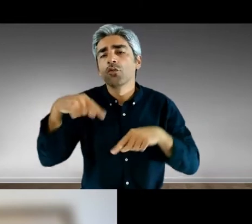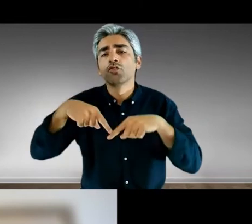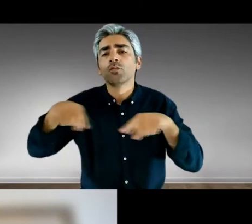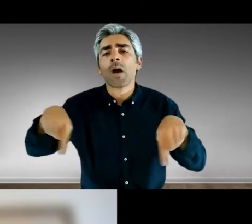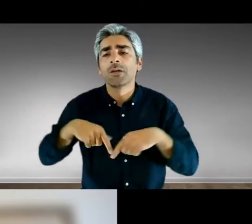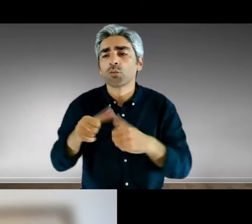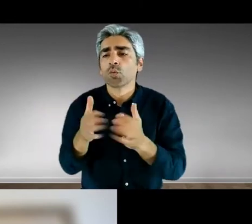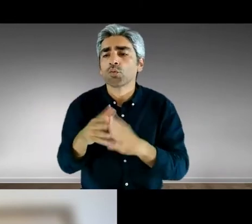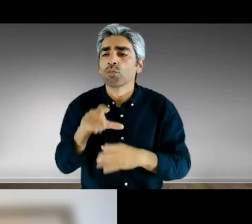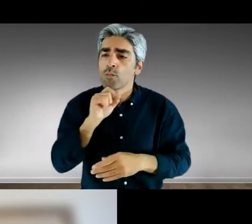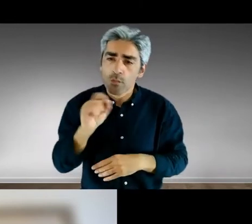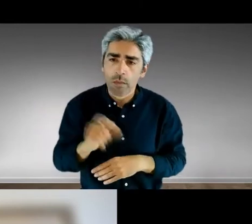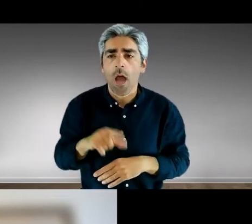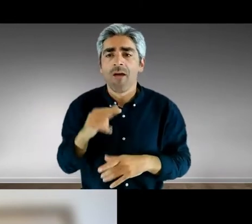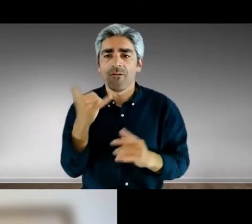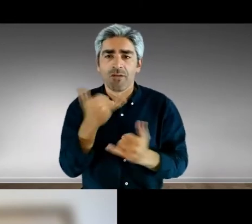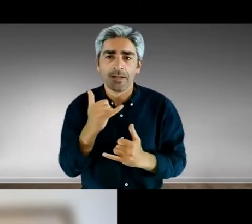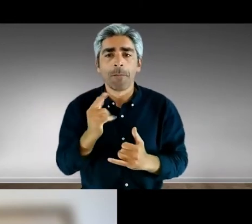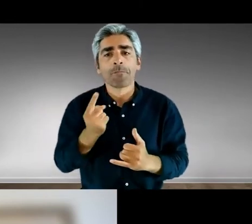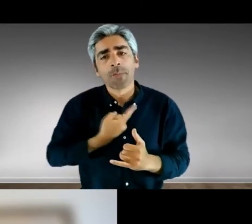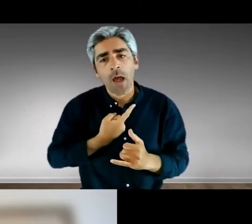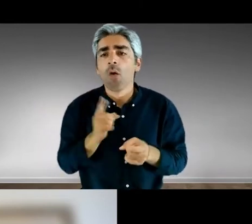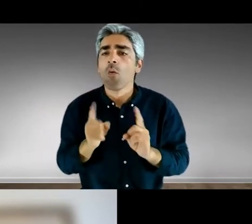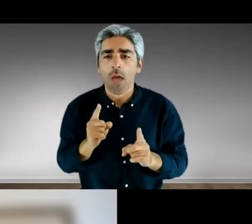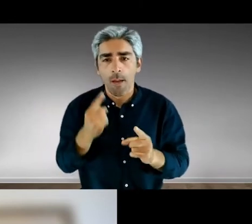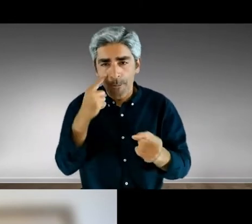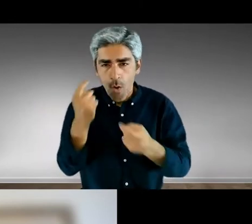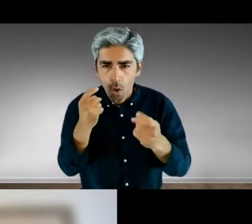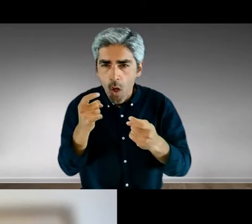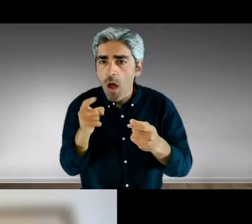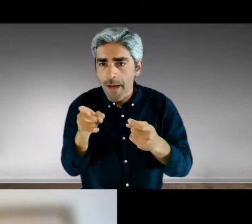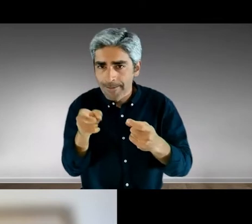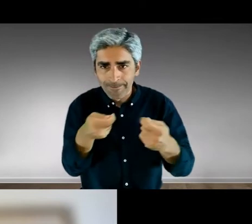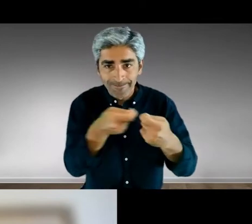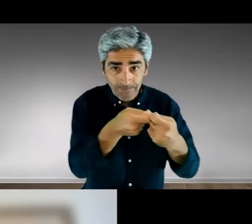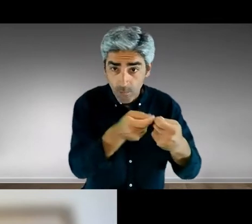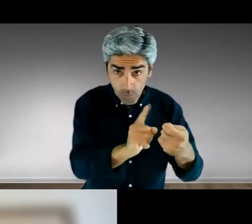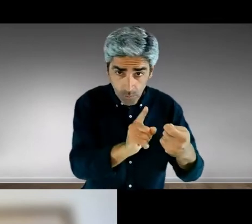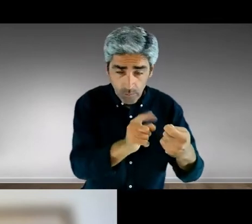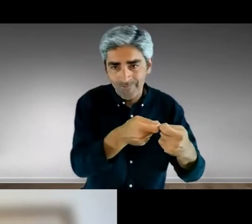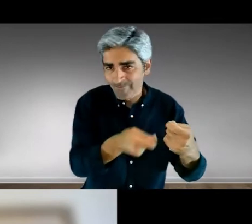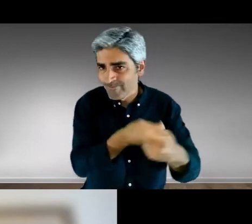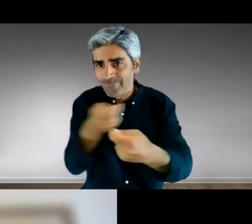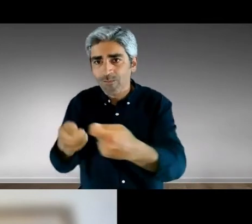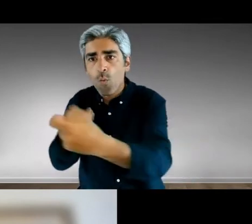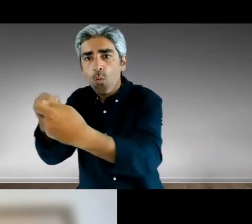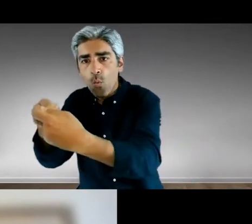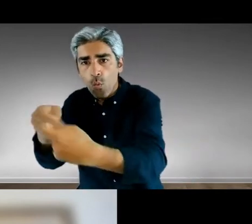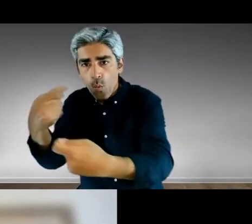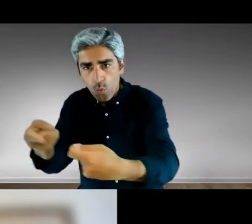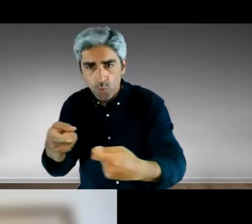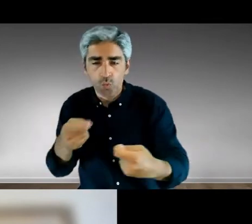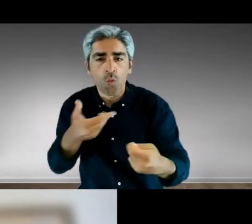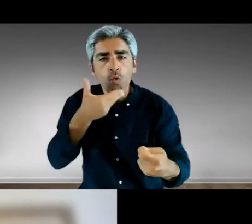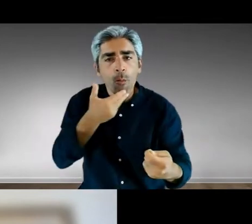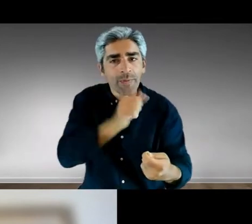gente possa ser feliz. Temos é que ajudar essas pessoas a encontrá-lo, temos também estar atentos para as competências das pessoas e tentar